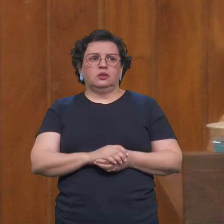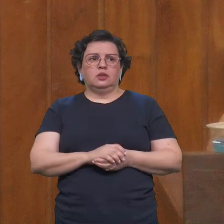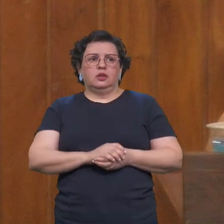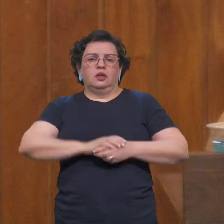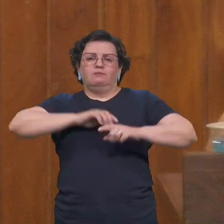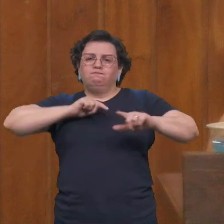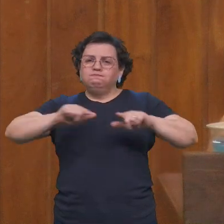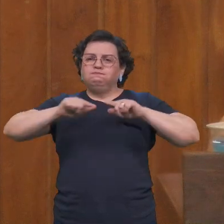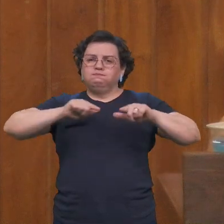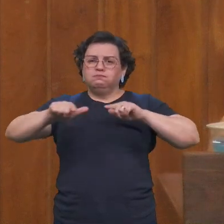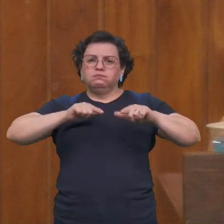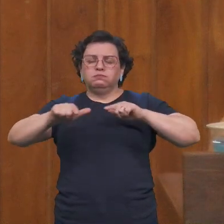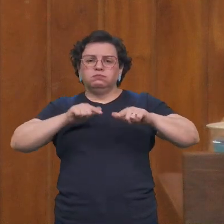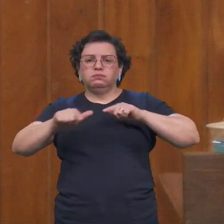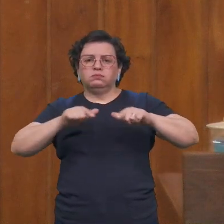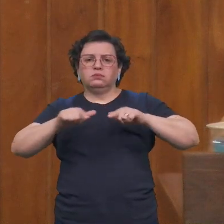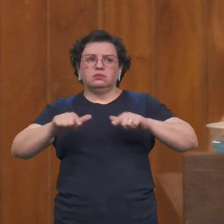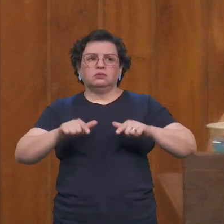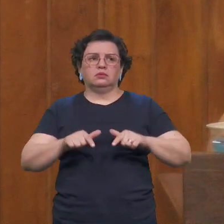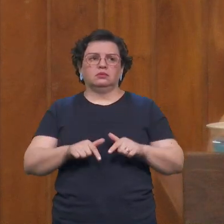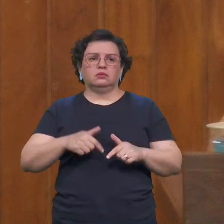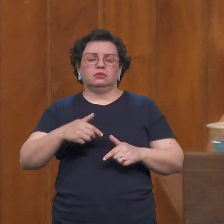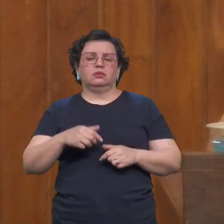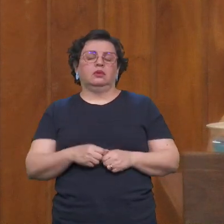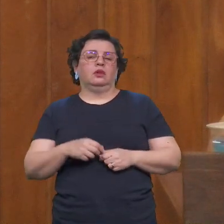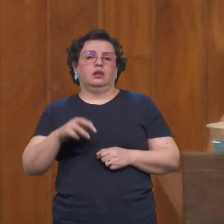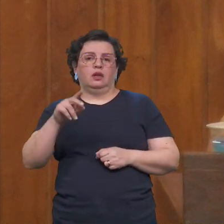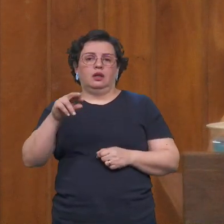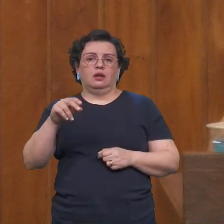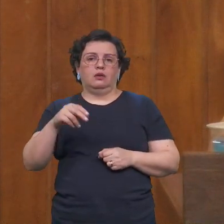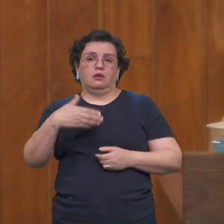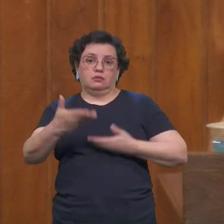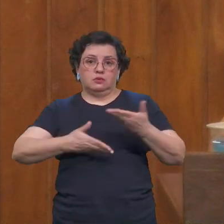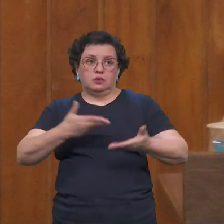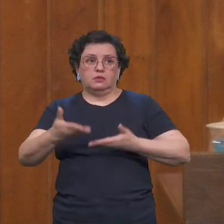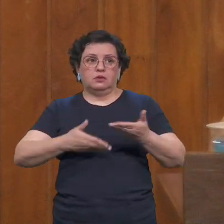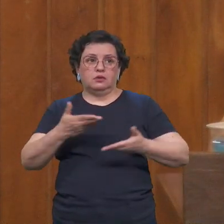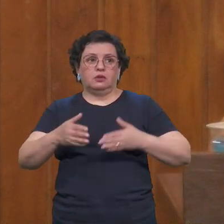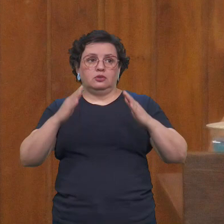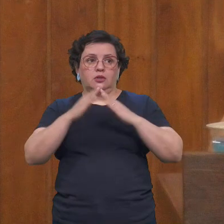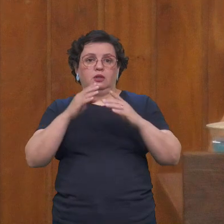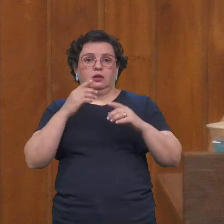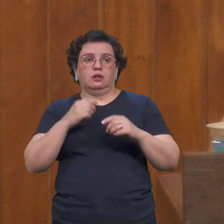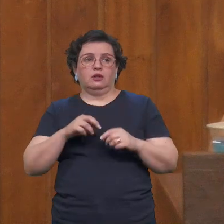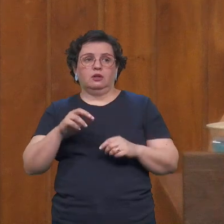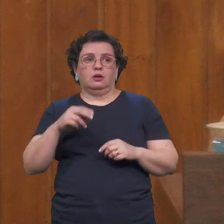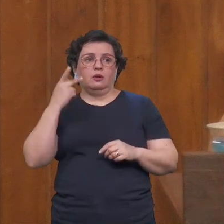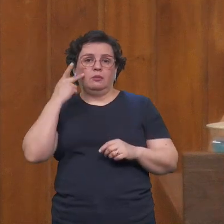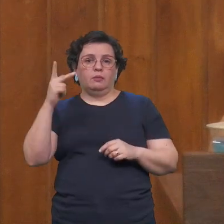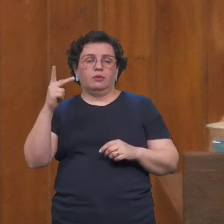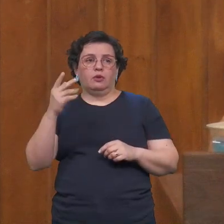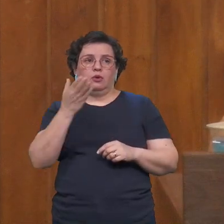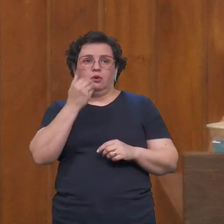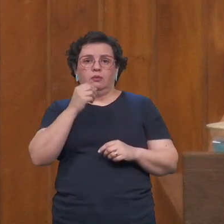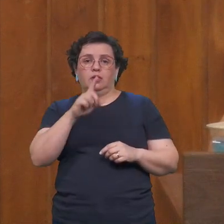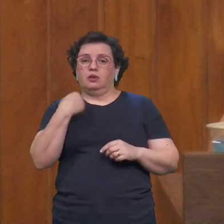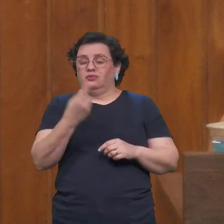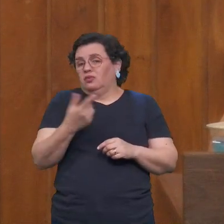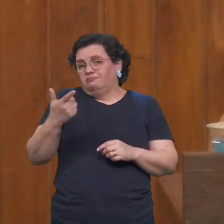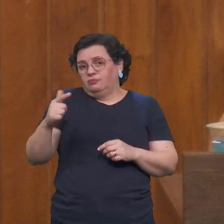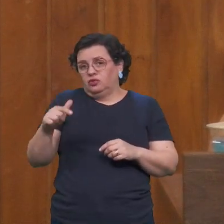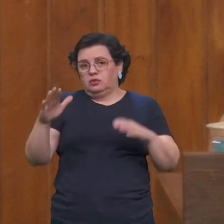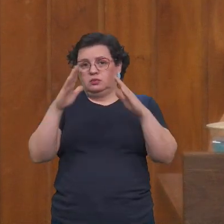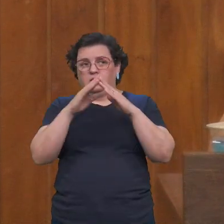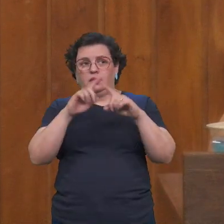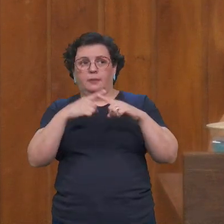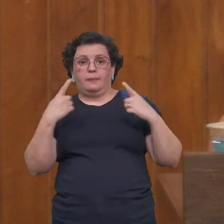trabalhou como empregada doméstica a troco de um prato de comida, porque ela não tinha para onde ir, nós não tínhamos um teto.